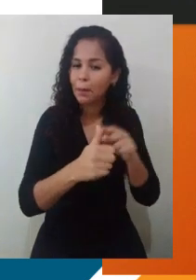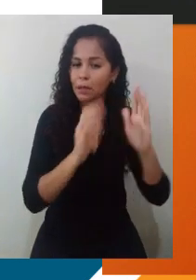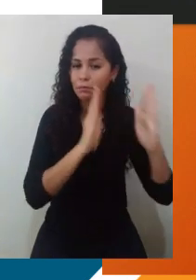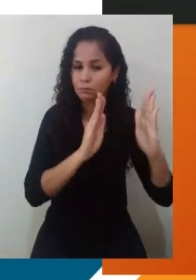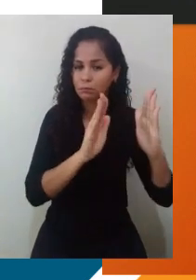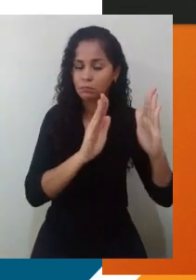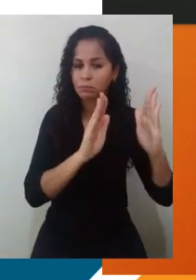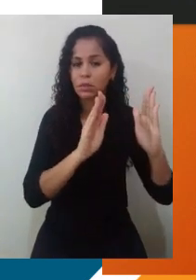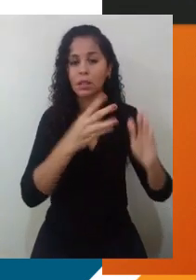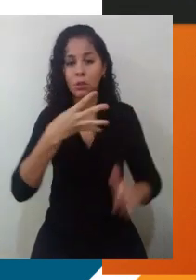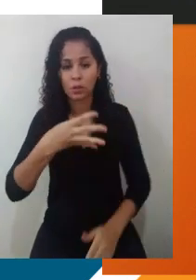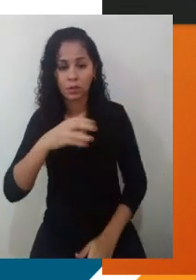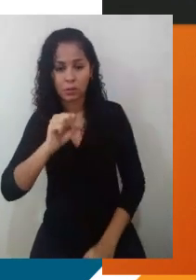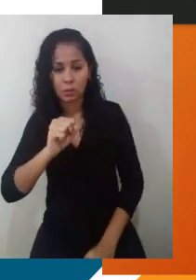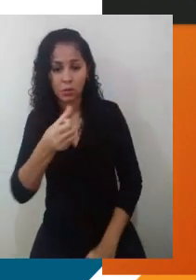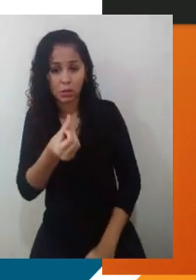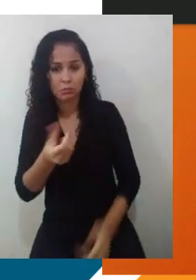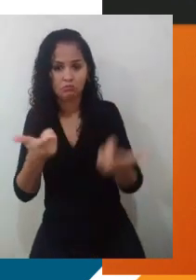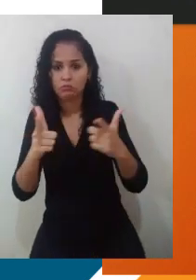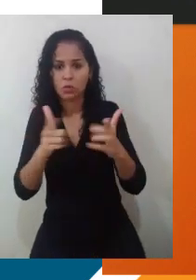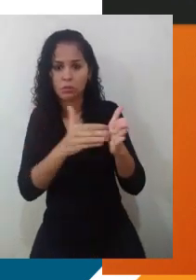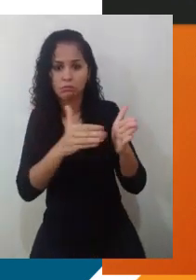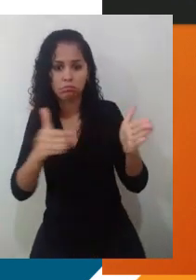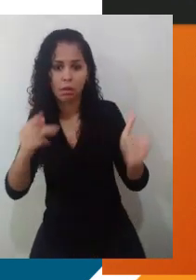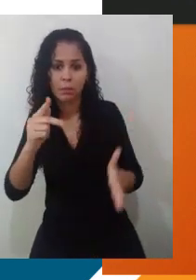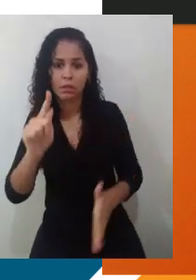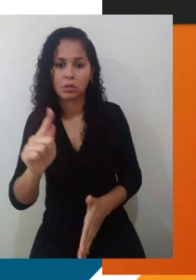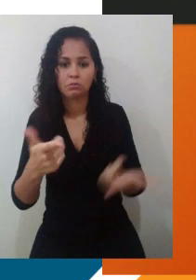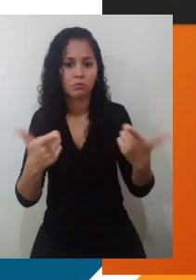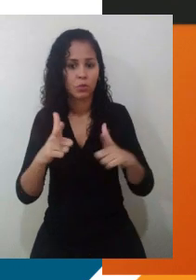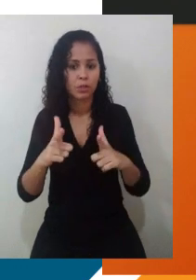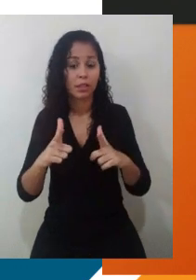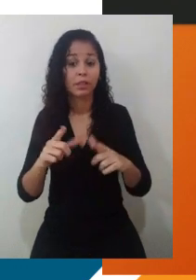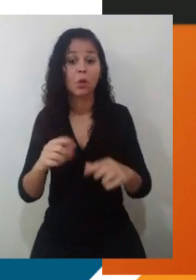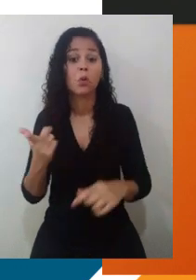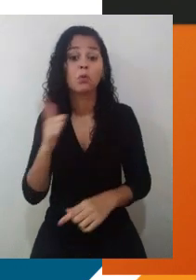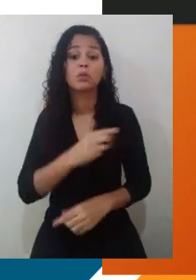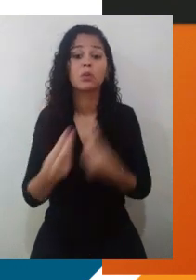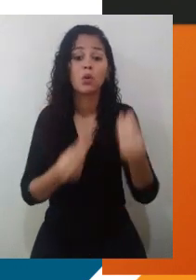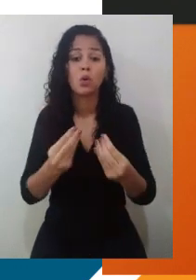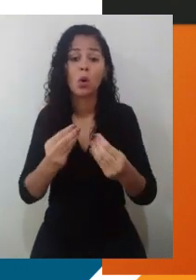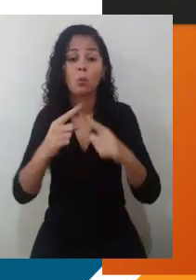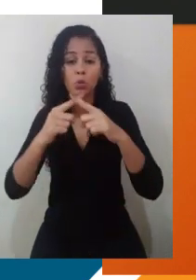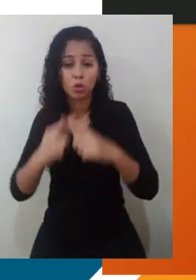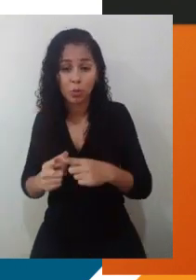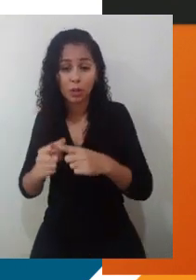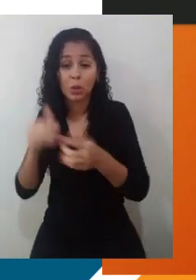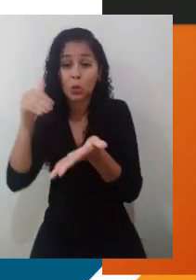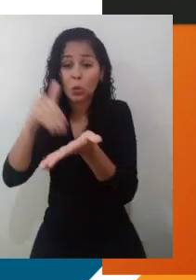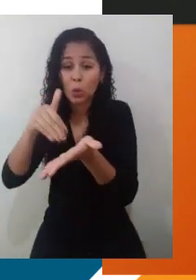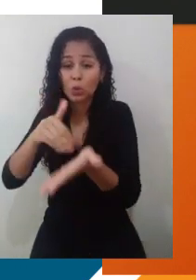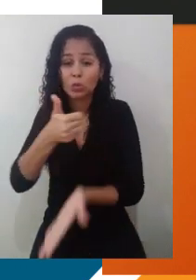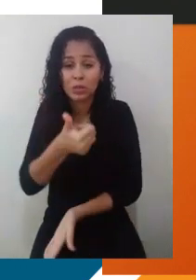que o 486 não está na progressão original. Ele foi obtido pela multiplicação do último termo, que é 162,